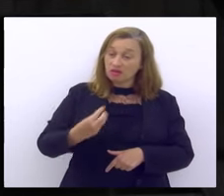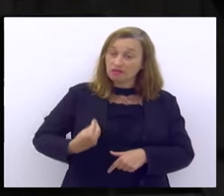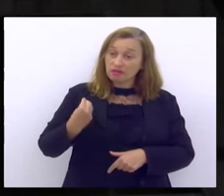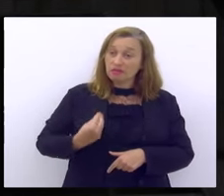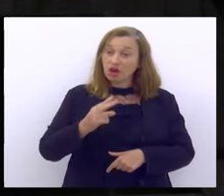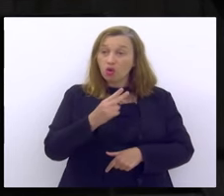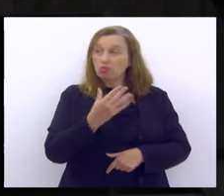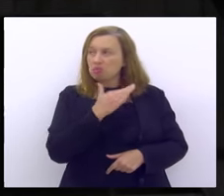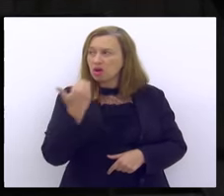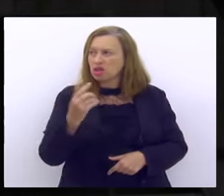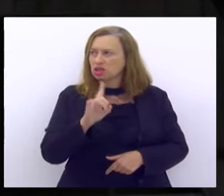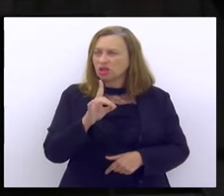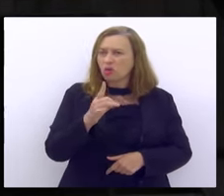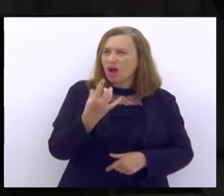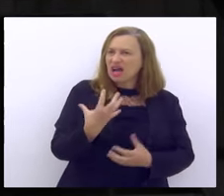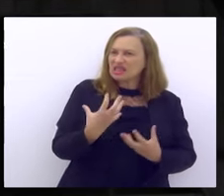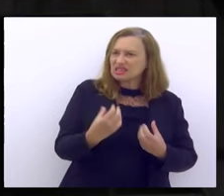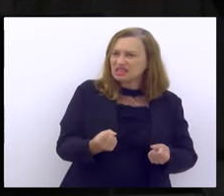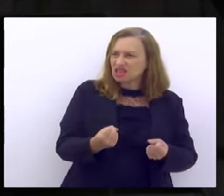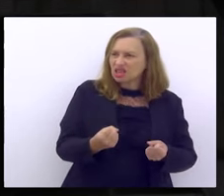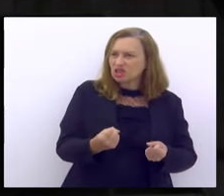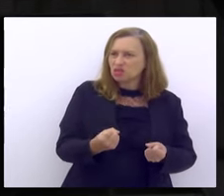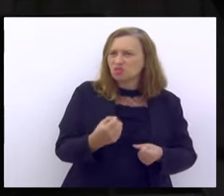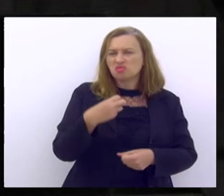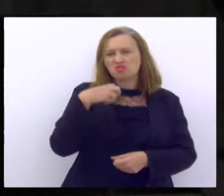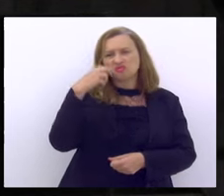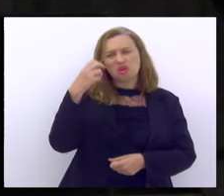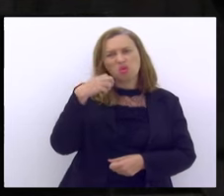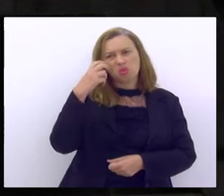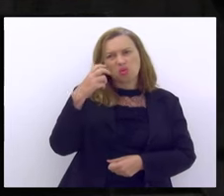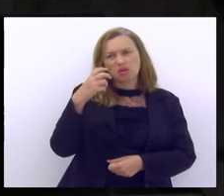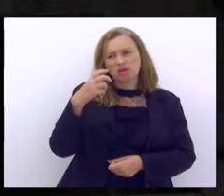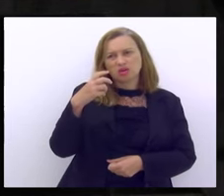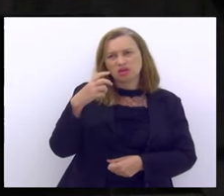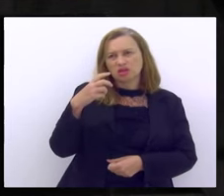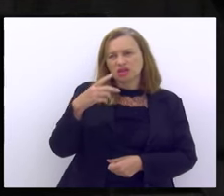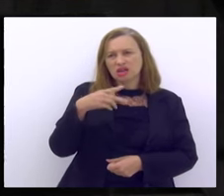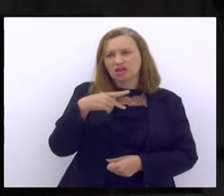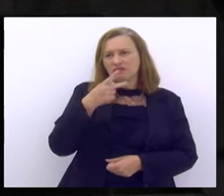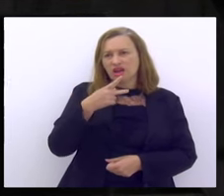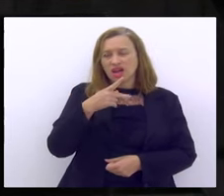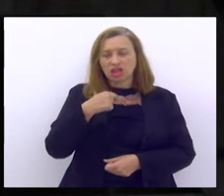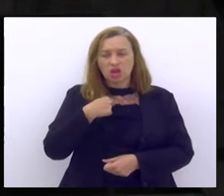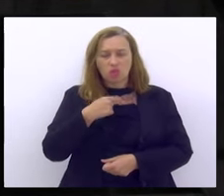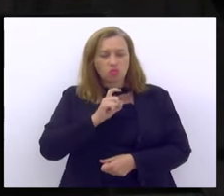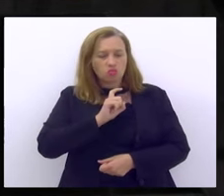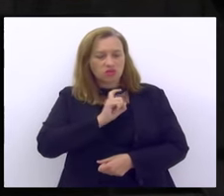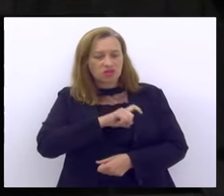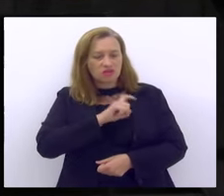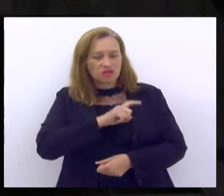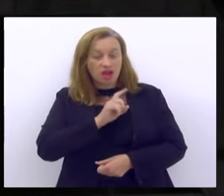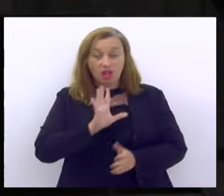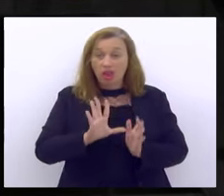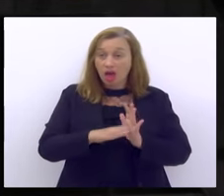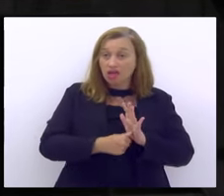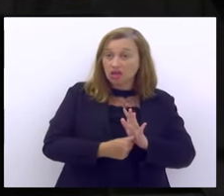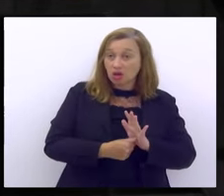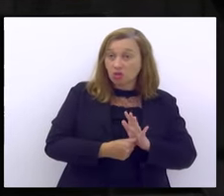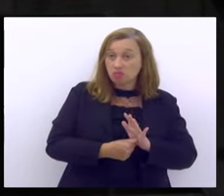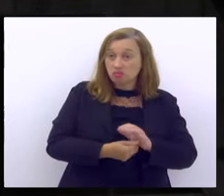Eu só não aceito passar vergonha de ser chamado de corrupto, de ladrão. Isso aí eu não